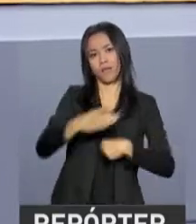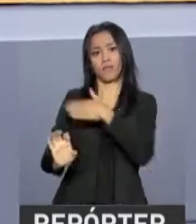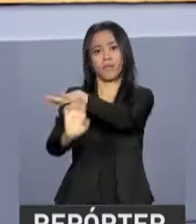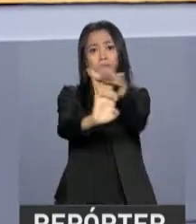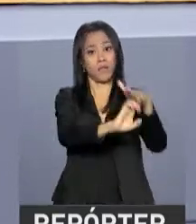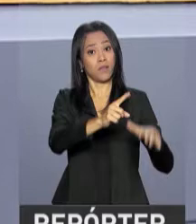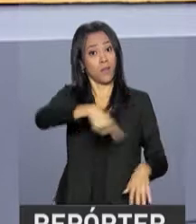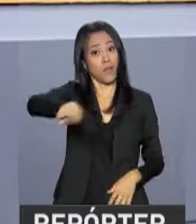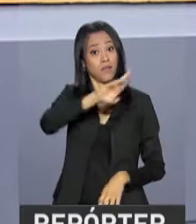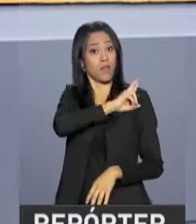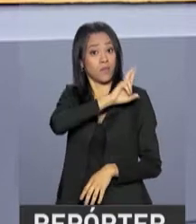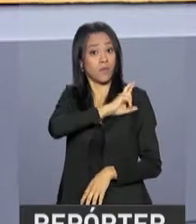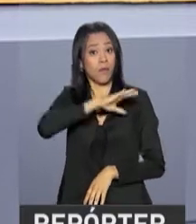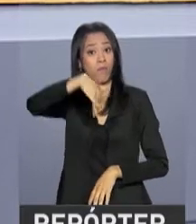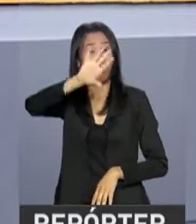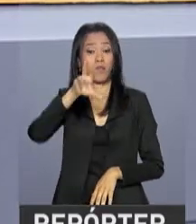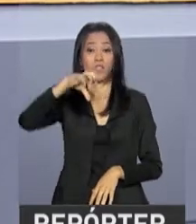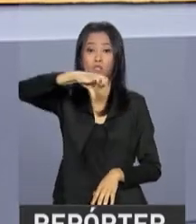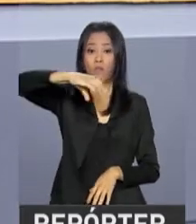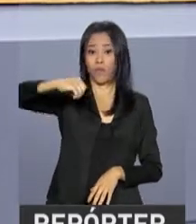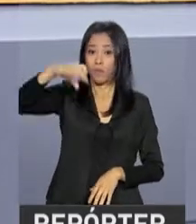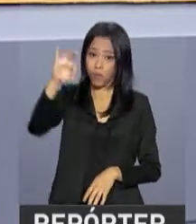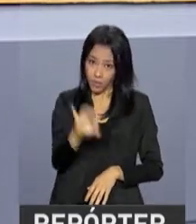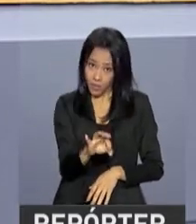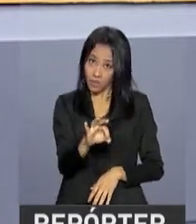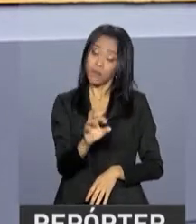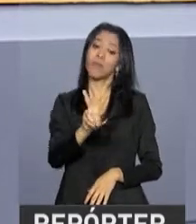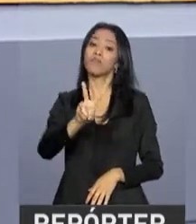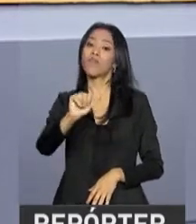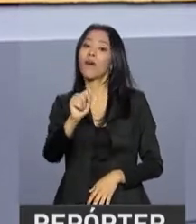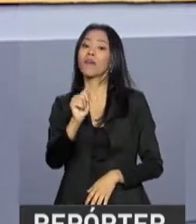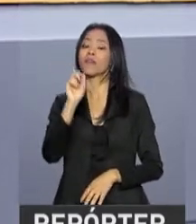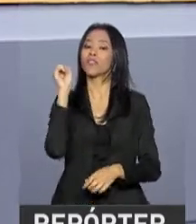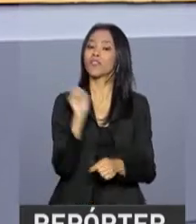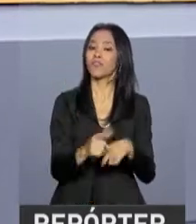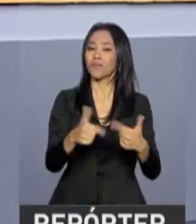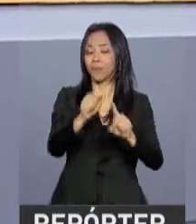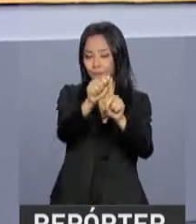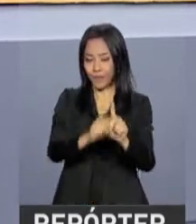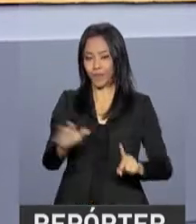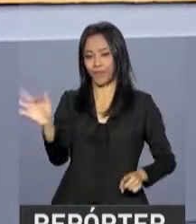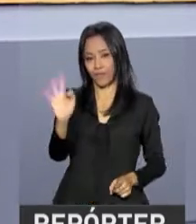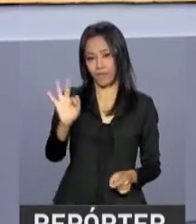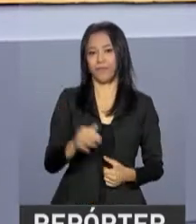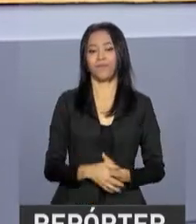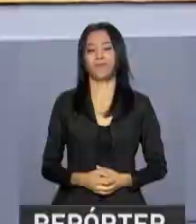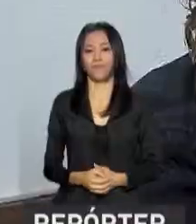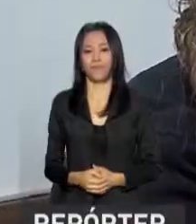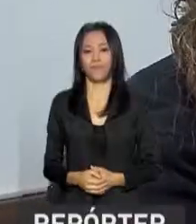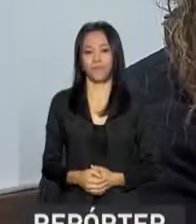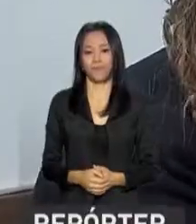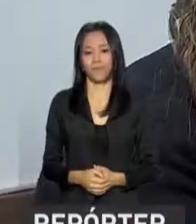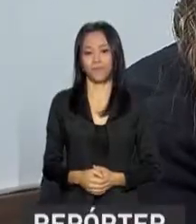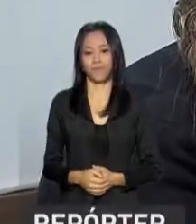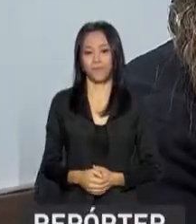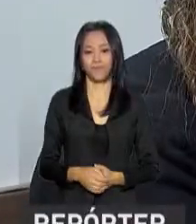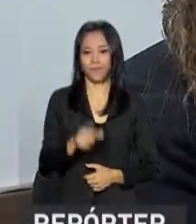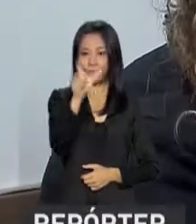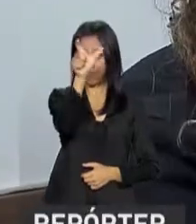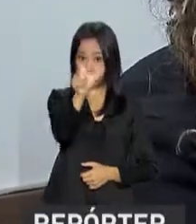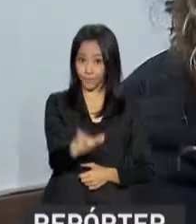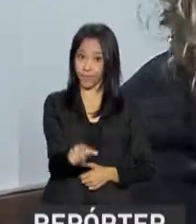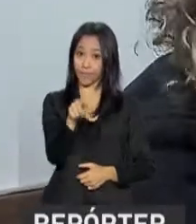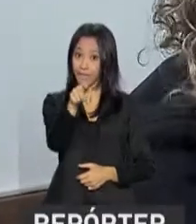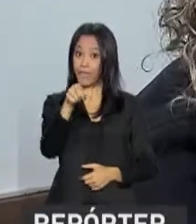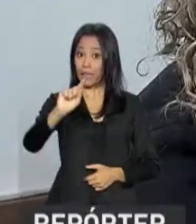pela geração de mais de 90% das vagas de emprego no mês de fevereiro depois de